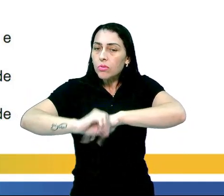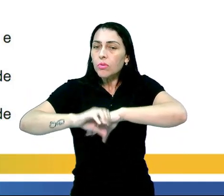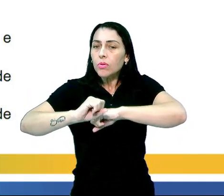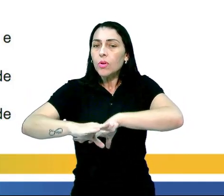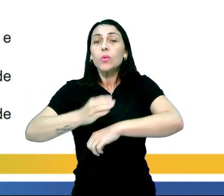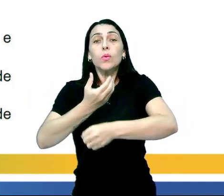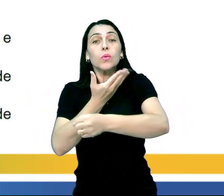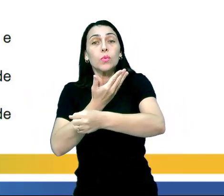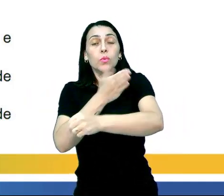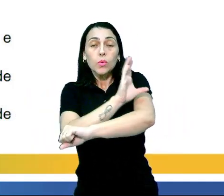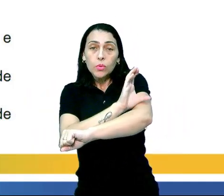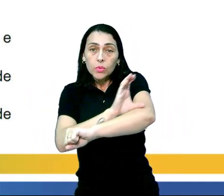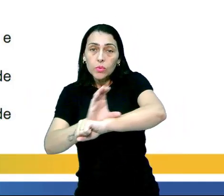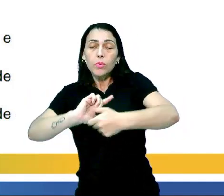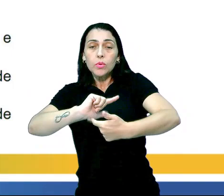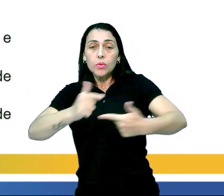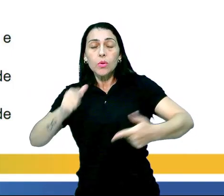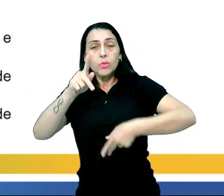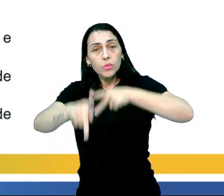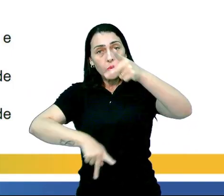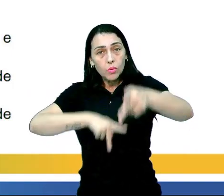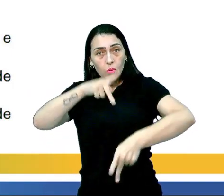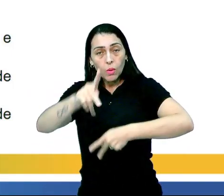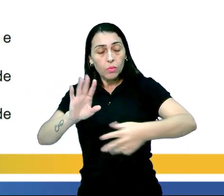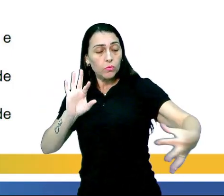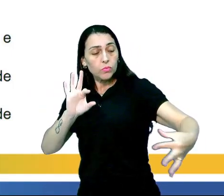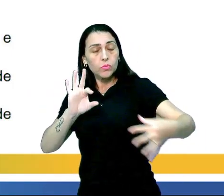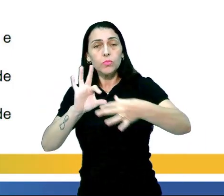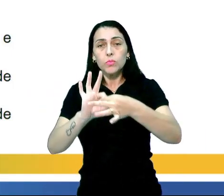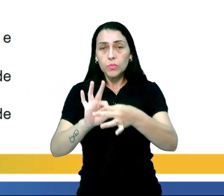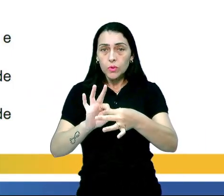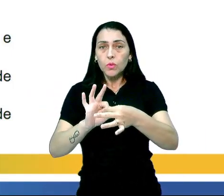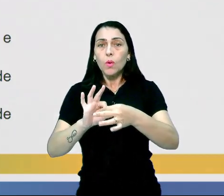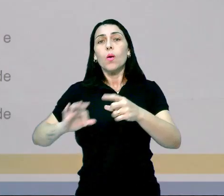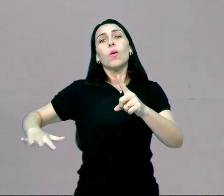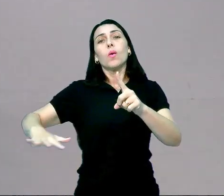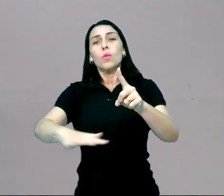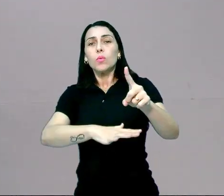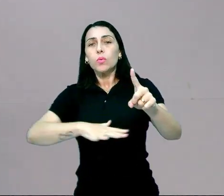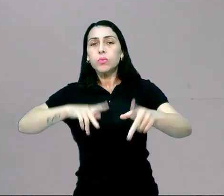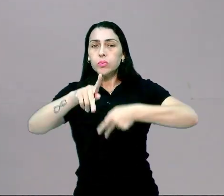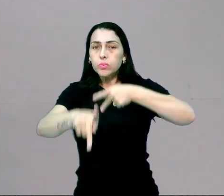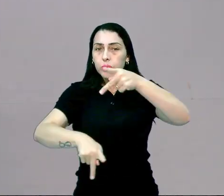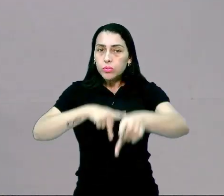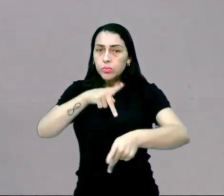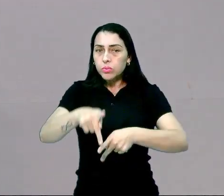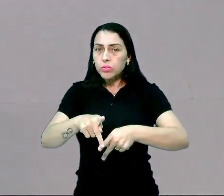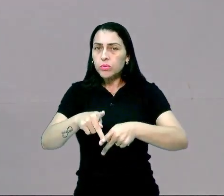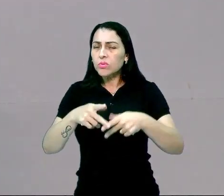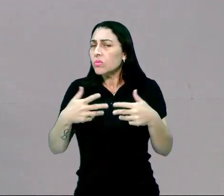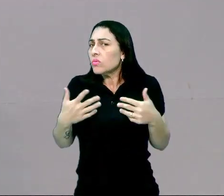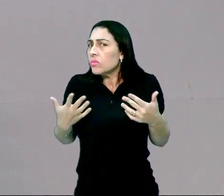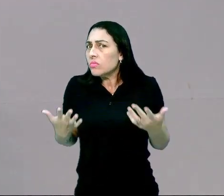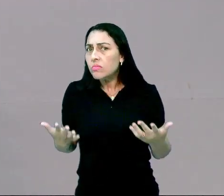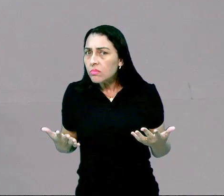dos costumes e tradições de um povo que se conectou com grandes civilizações. Oi, professor. Aqui está só perguntando